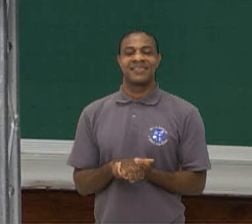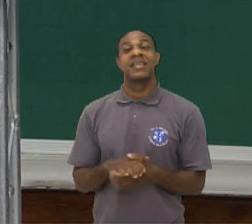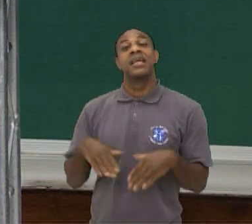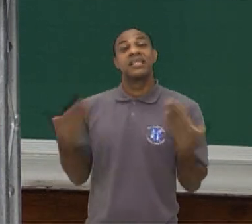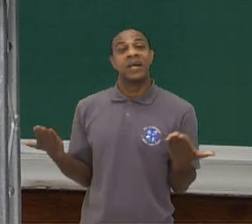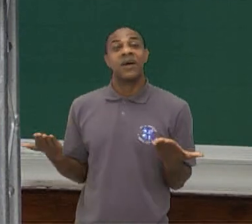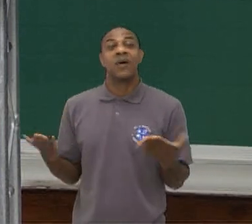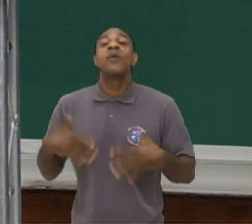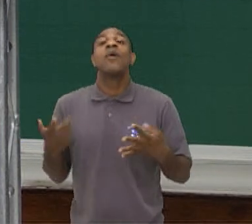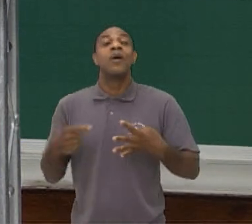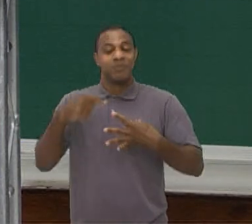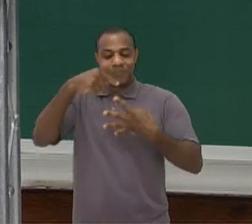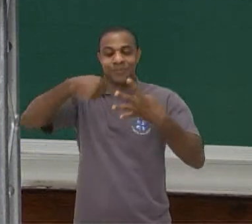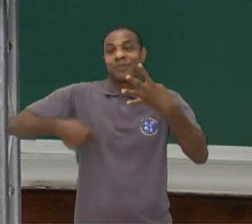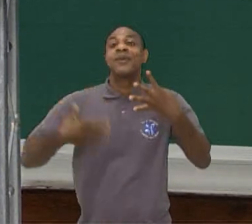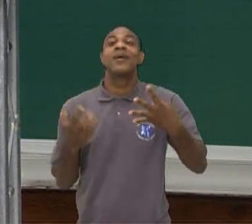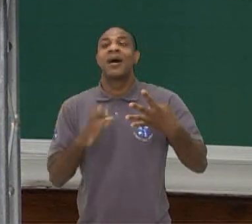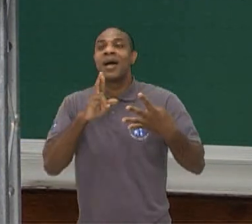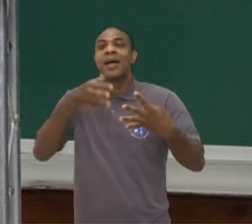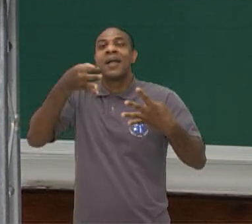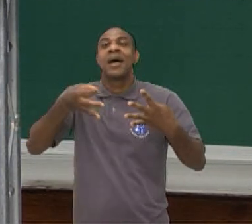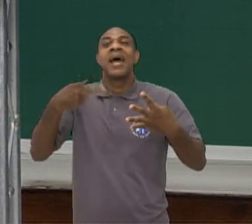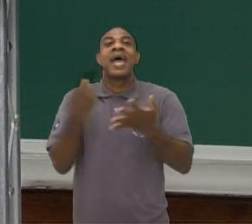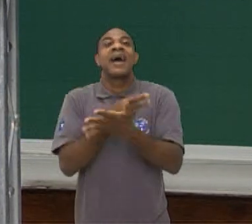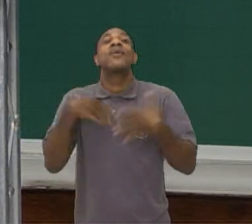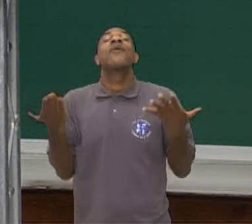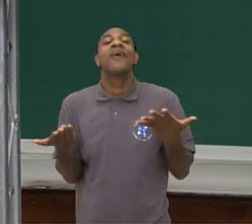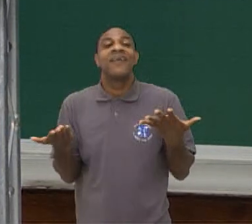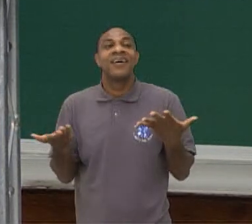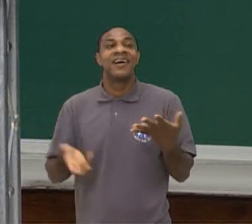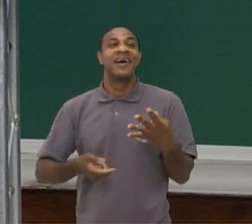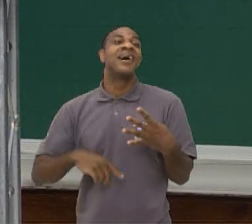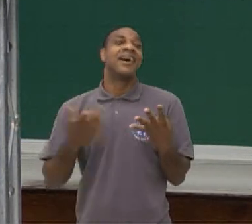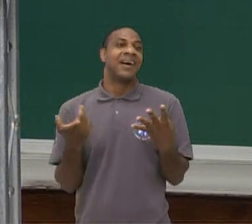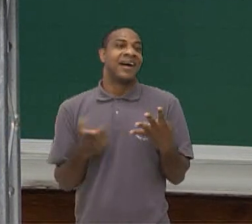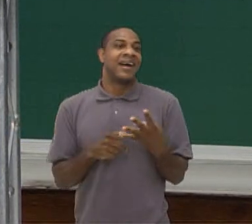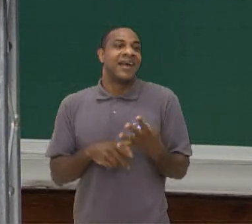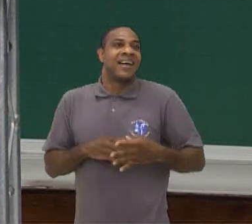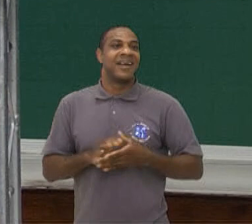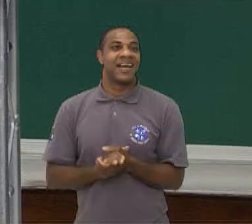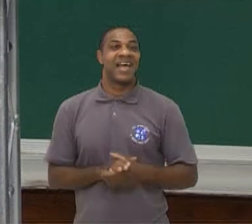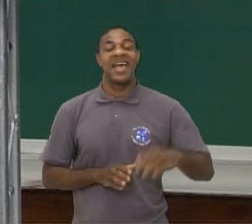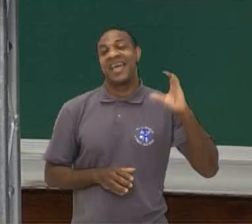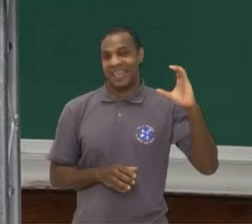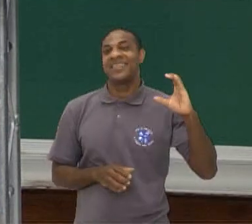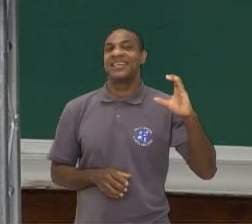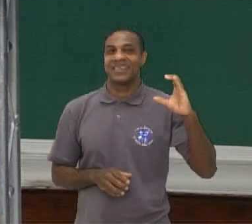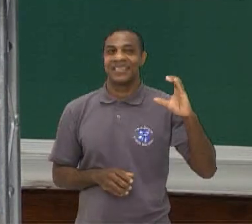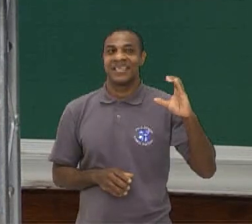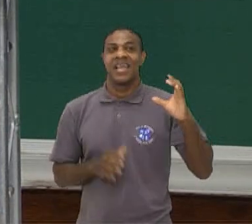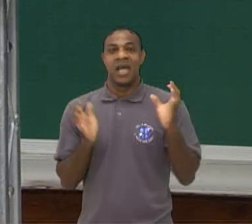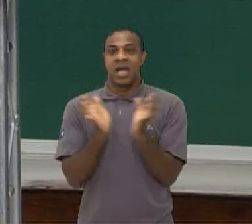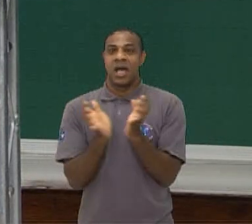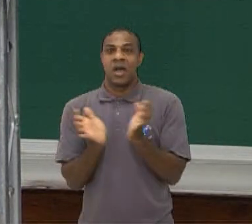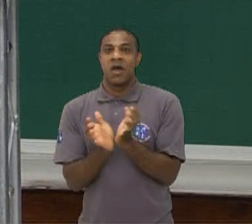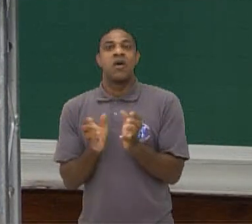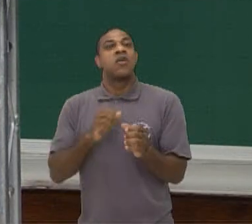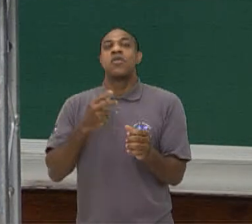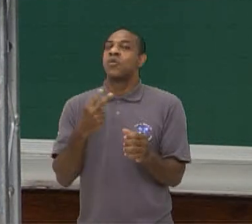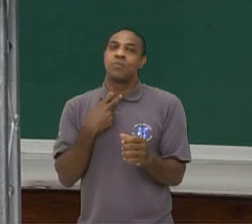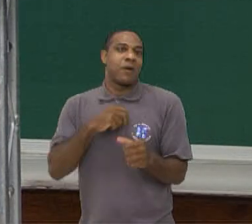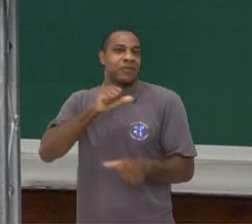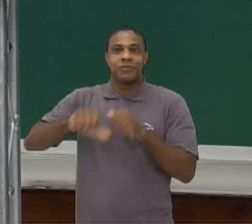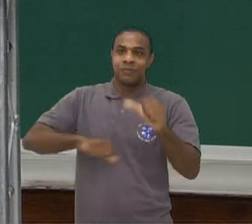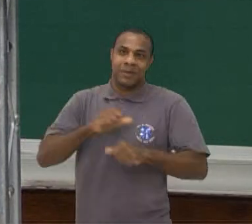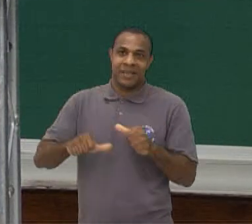Então, a alternativa que não faz parte da teoria do Marx é dizer que as classes não podem ser transformadas. O Marx fala da